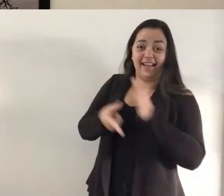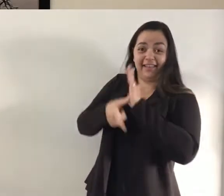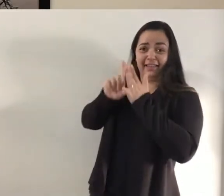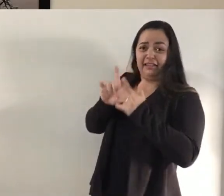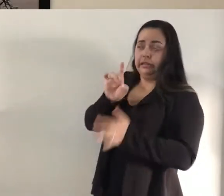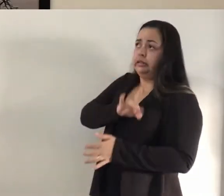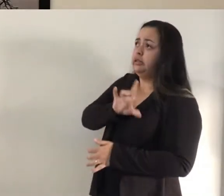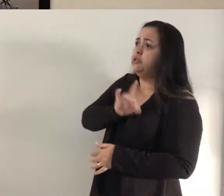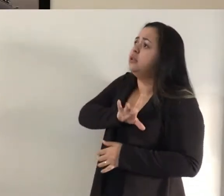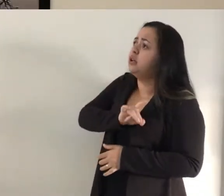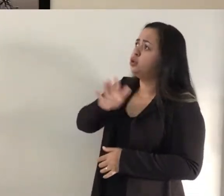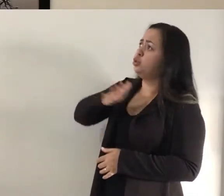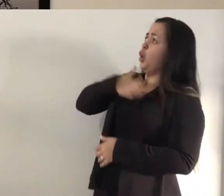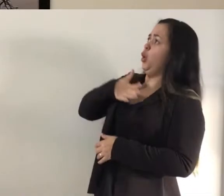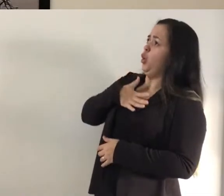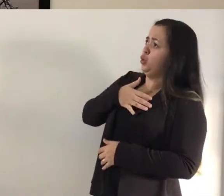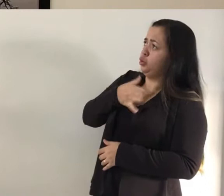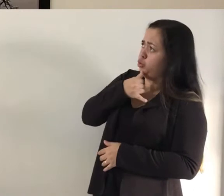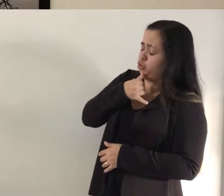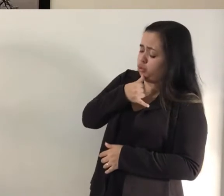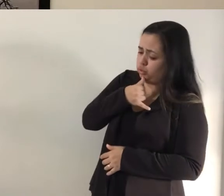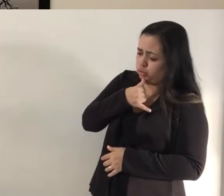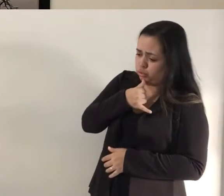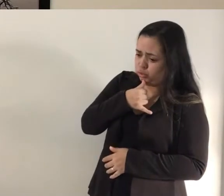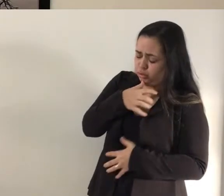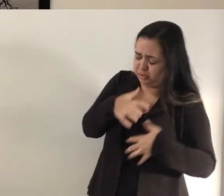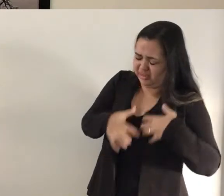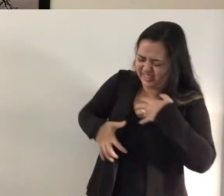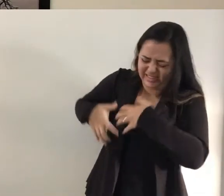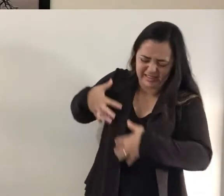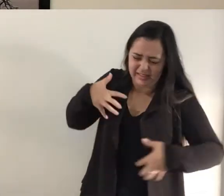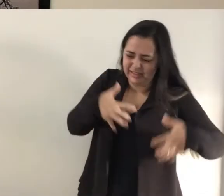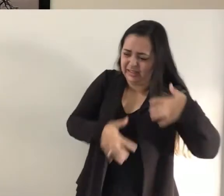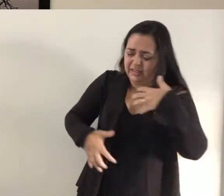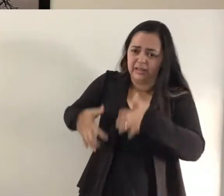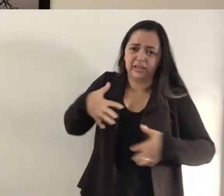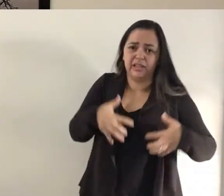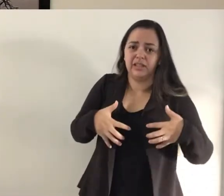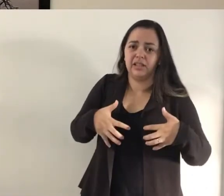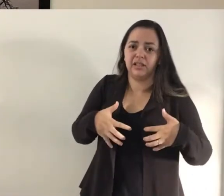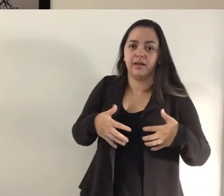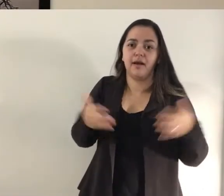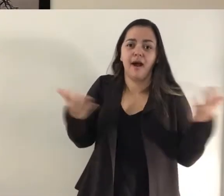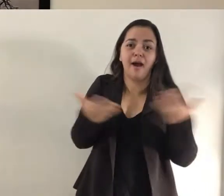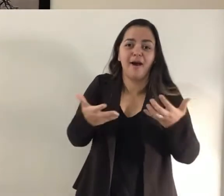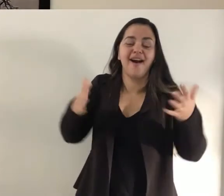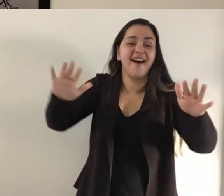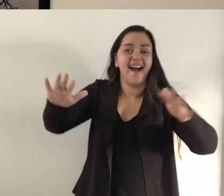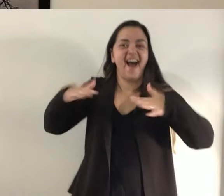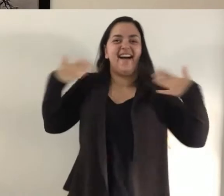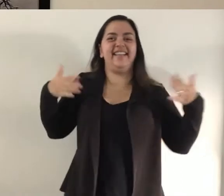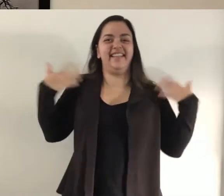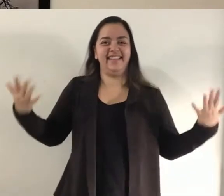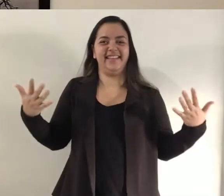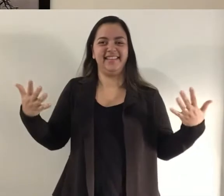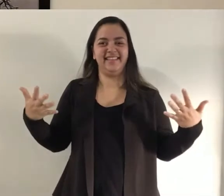era tristeza, antes era angústia, incertezas. Agora os discípulos estão alegres, certamente com a sua